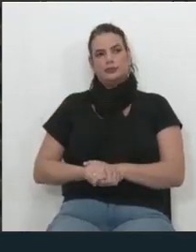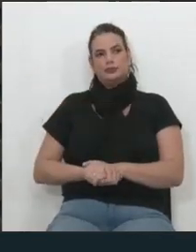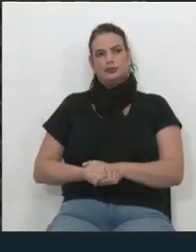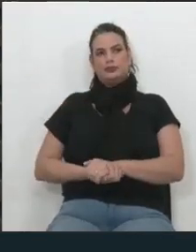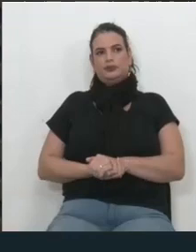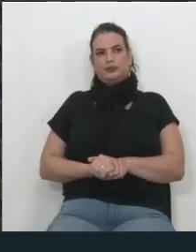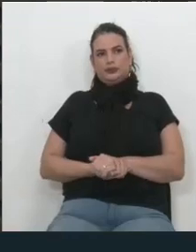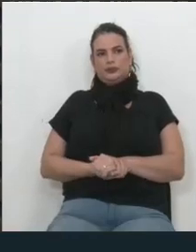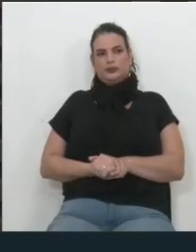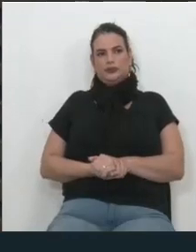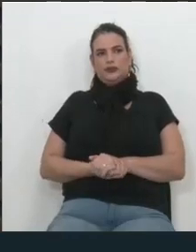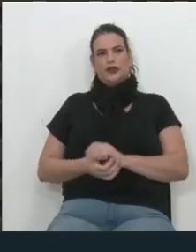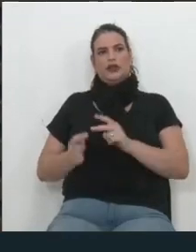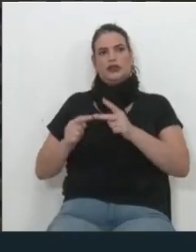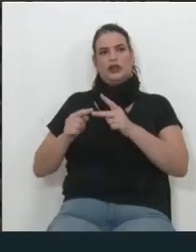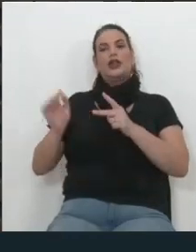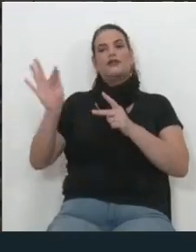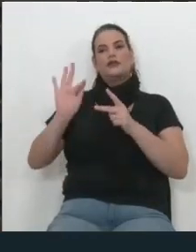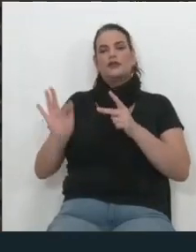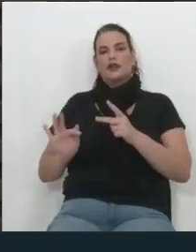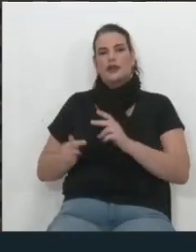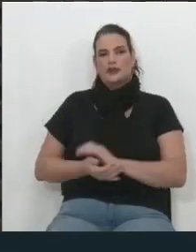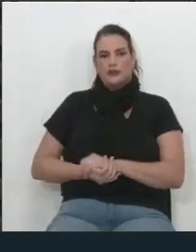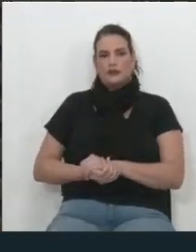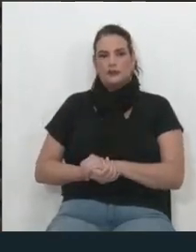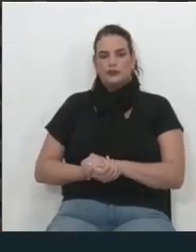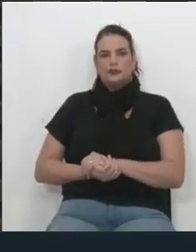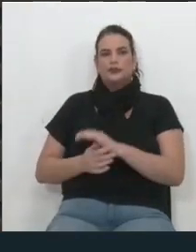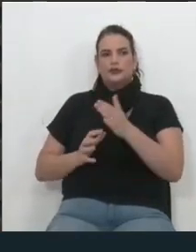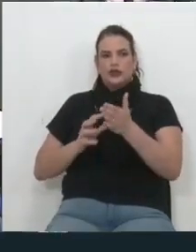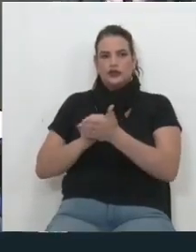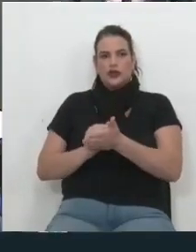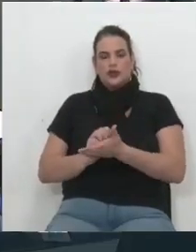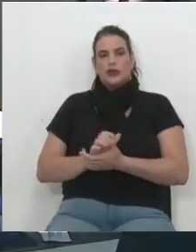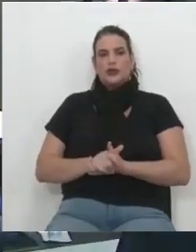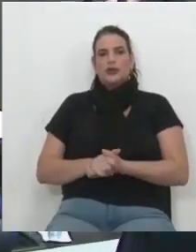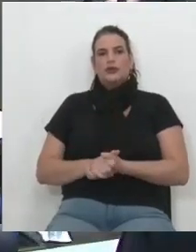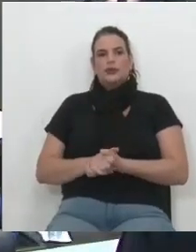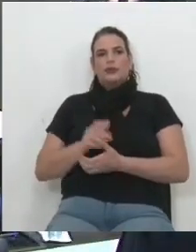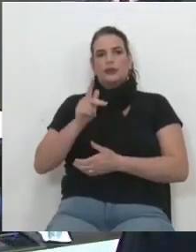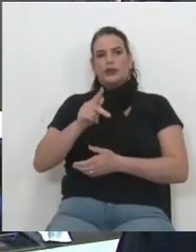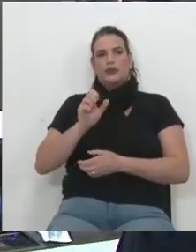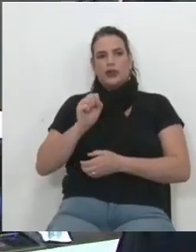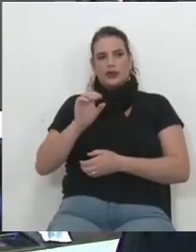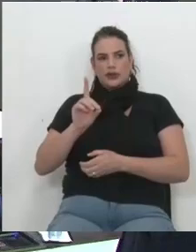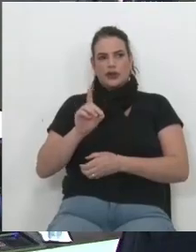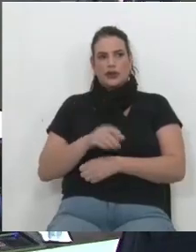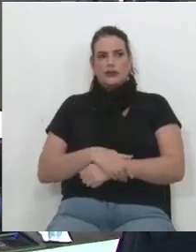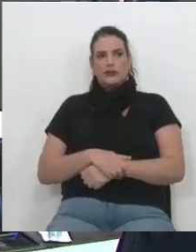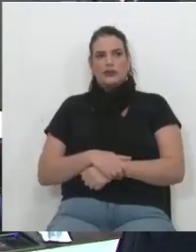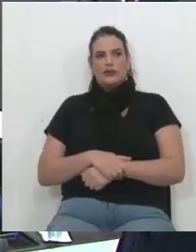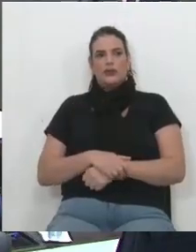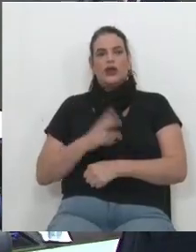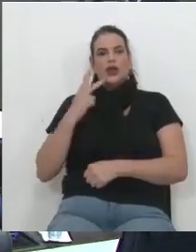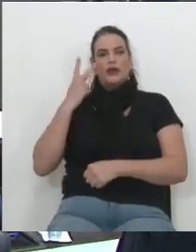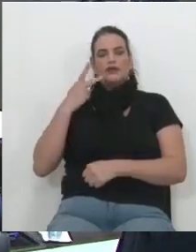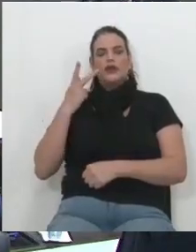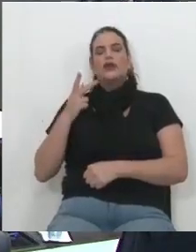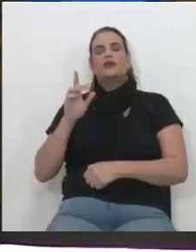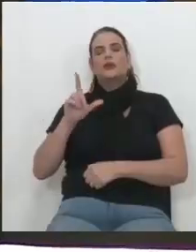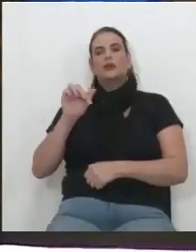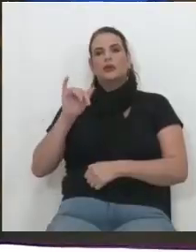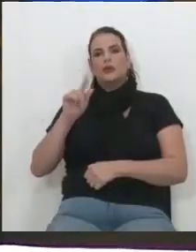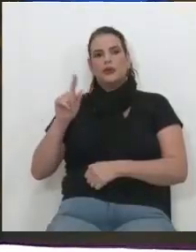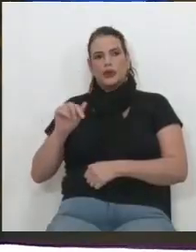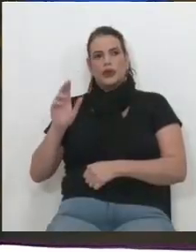vendo que ele está ali super feliz. Tá, senhor presidente. Registrado, obrigado, vereador, pelo PSD, vereador Luiz da Sede e